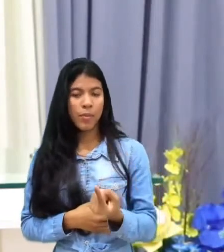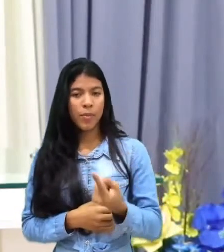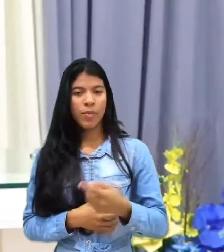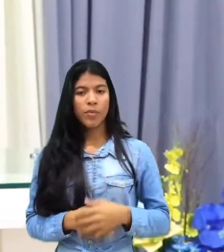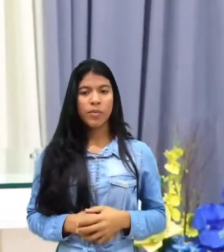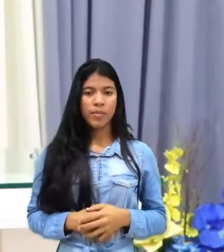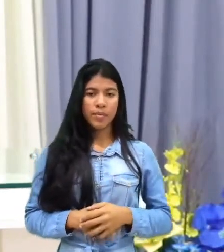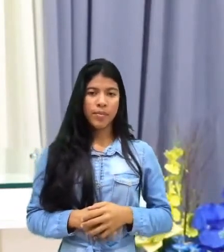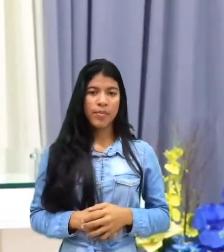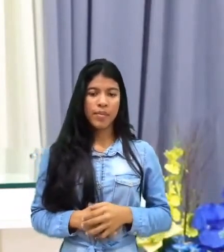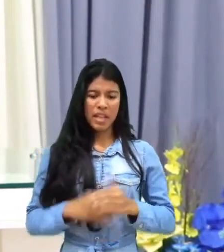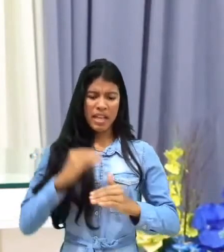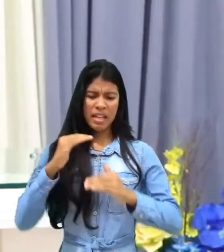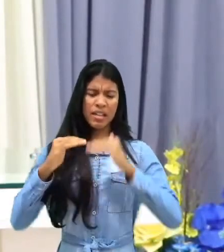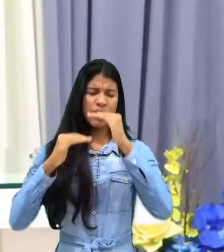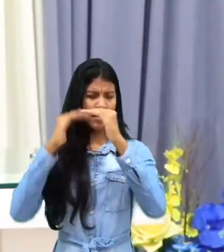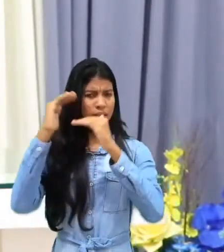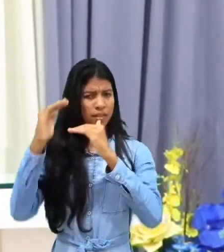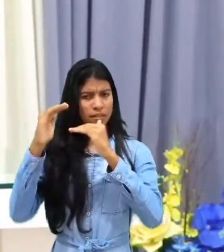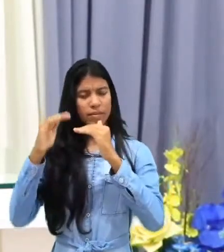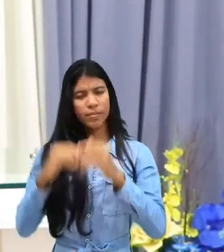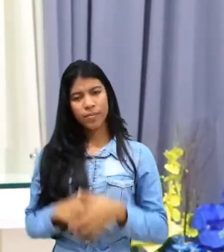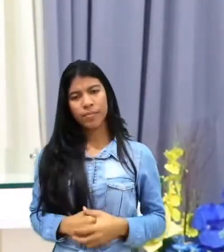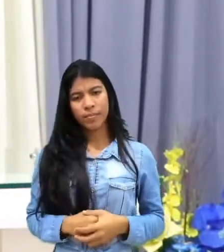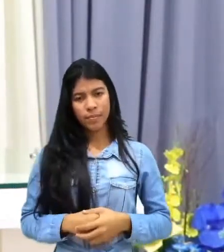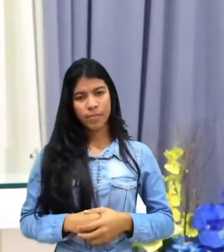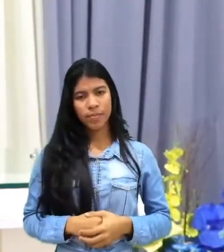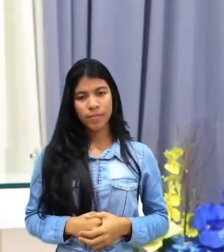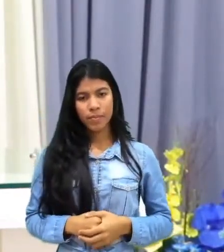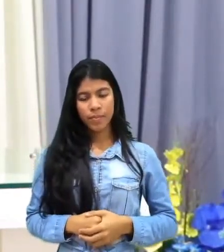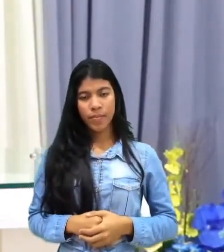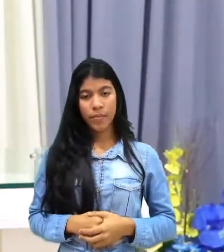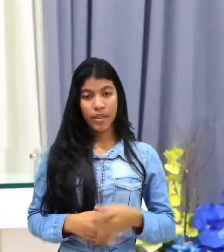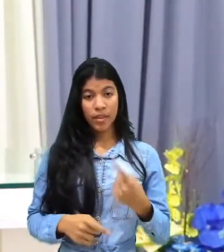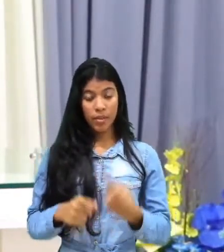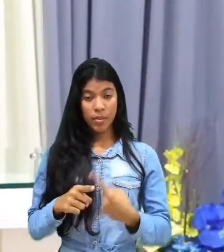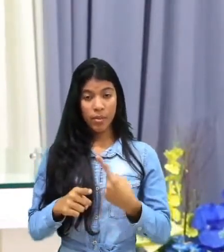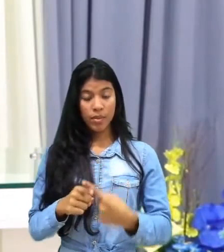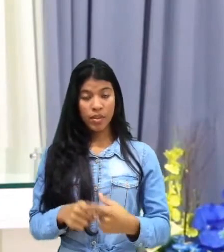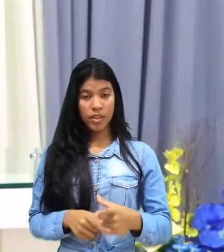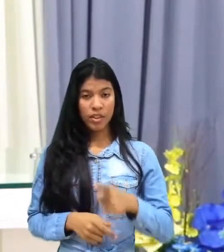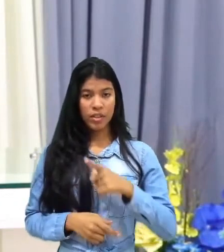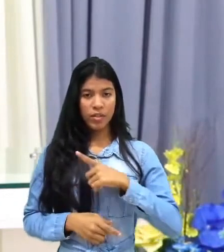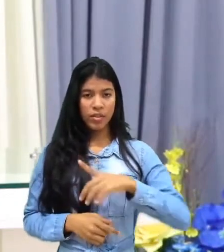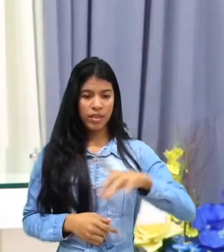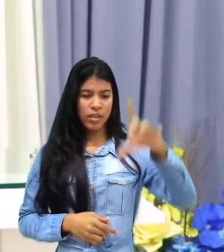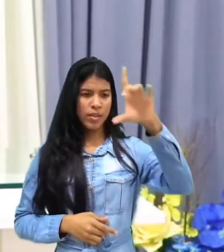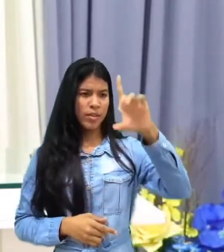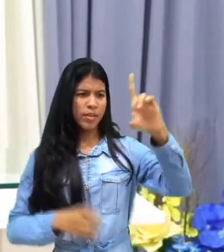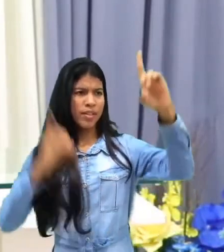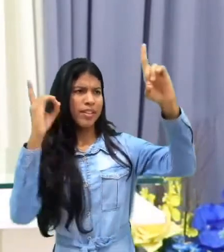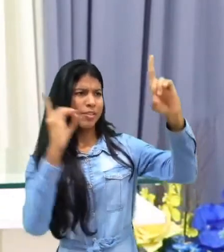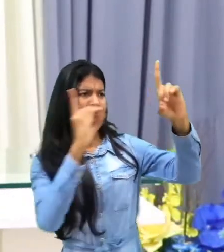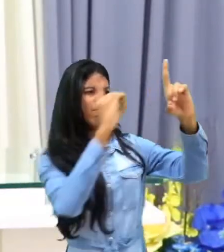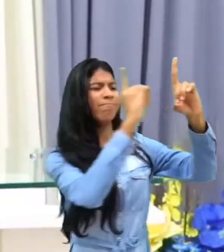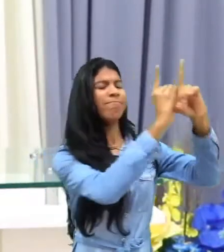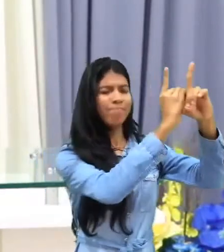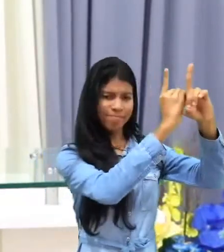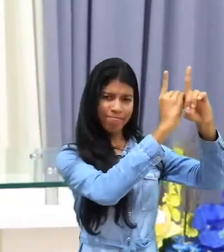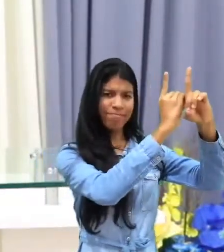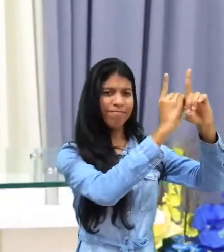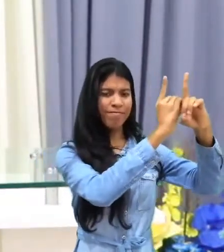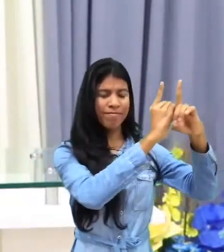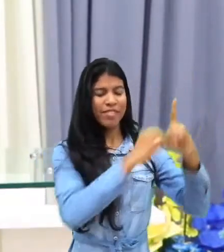grandes vultos da história. Porque tiveram um encontro com Deus, porque tiveram